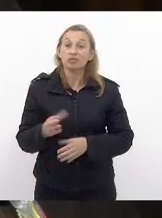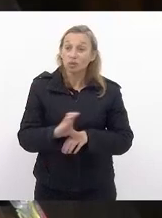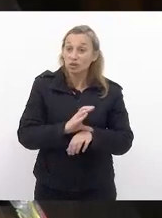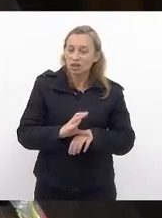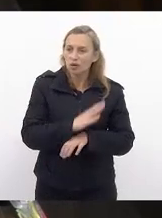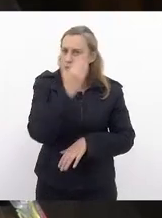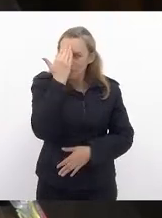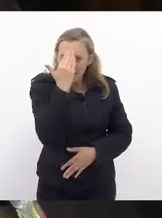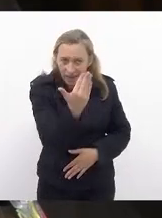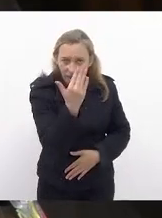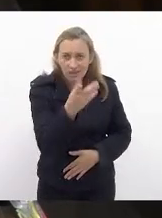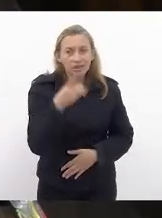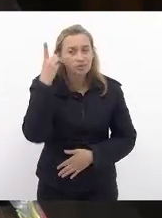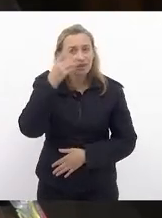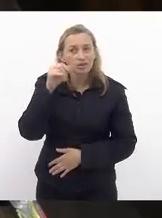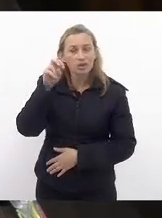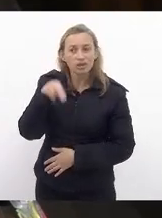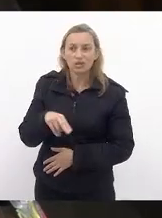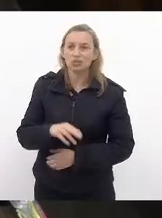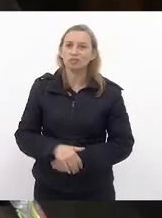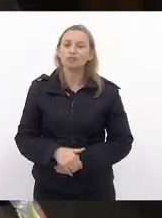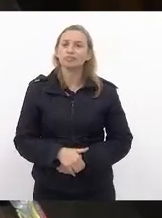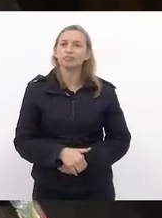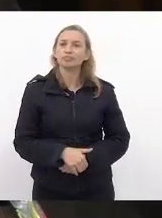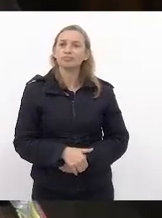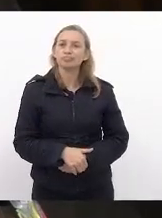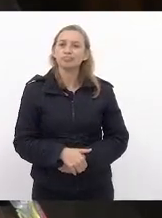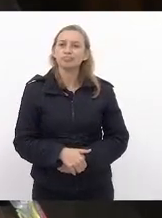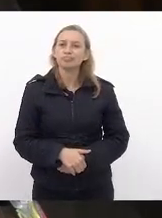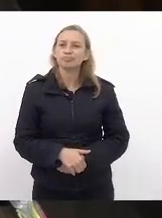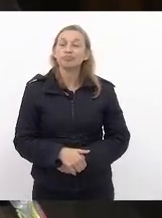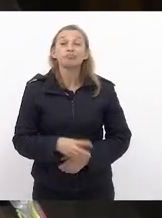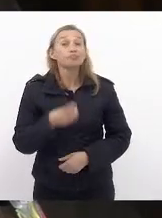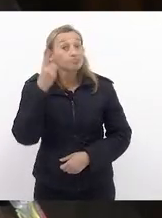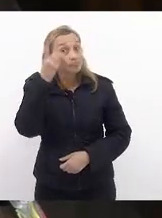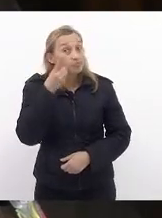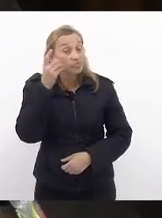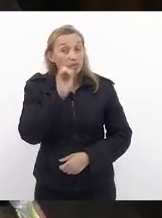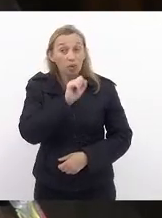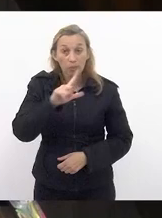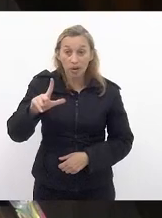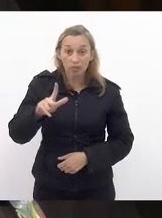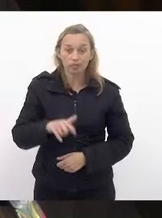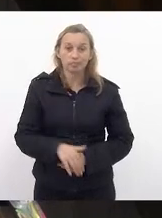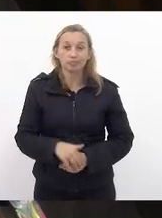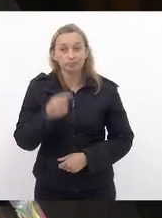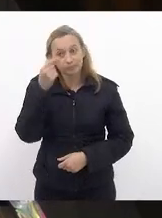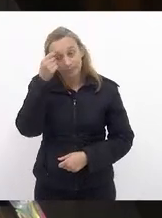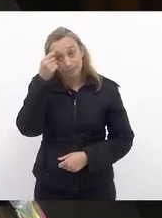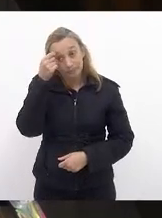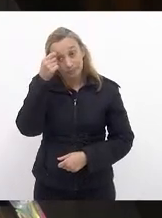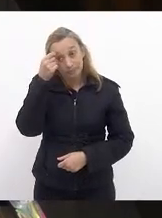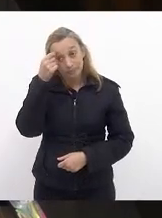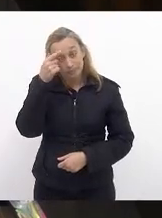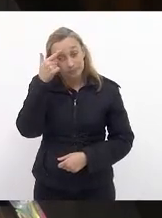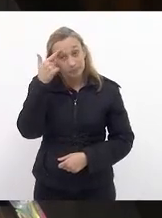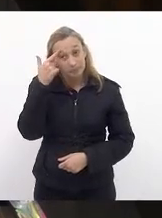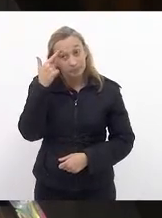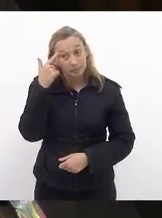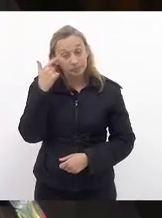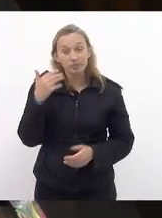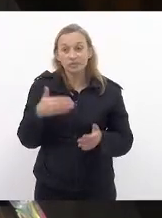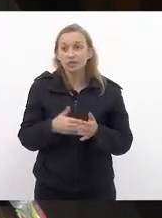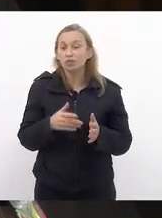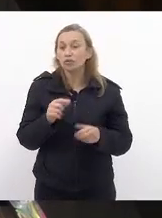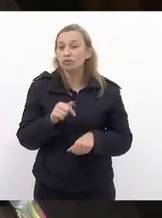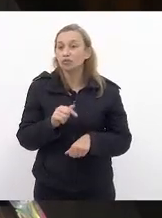são muito obrigado Deputado Anderson Moraes Deputado Felipe poubel Esteve comigo está aqui